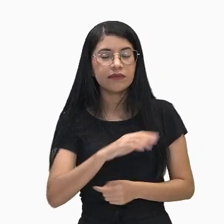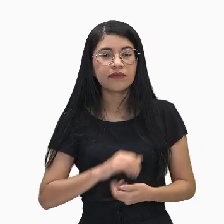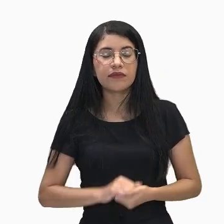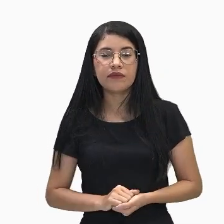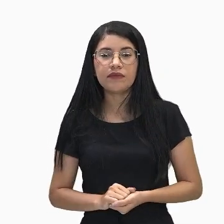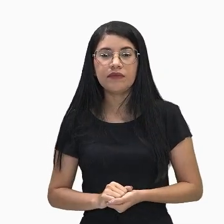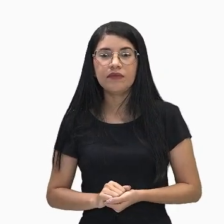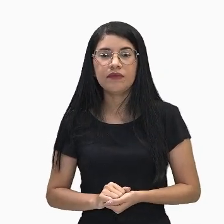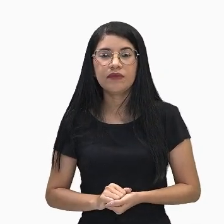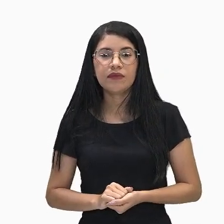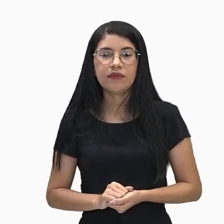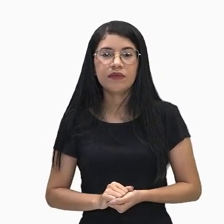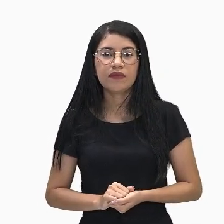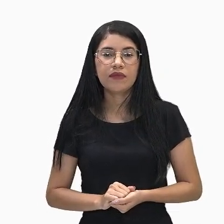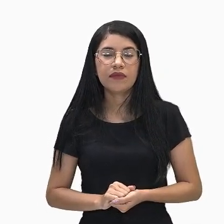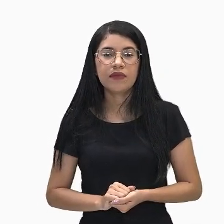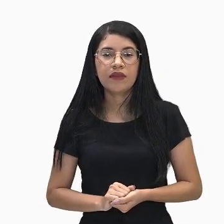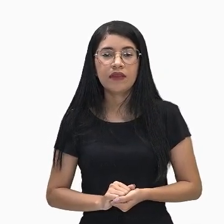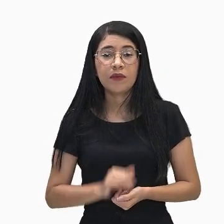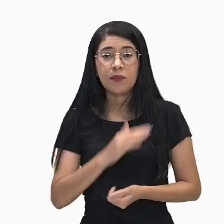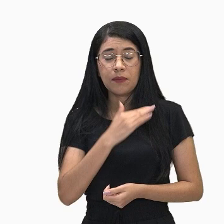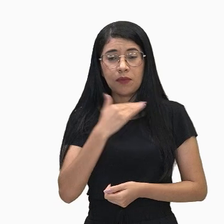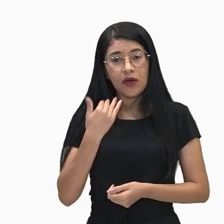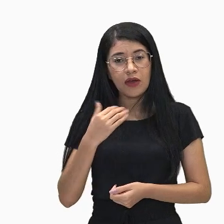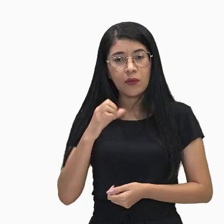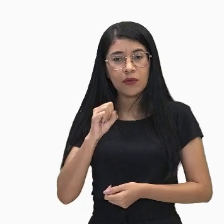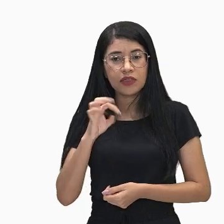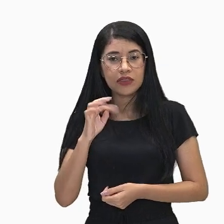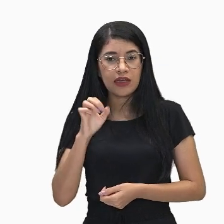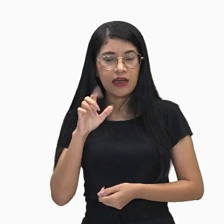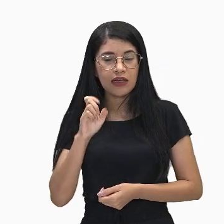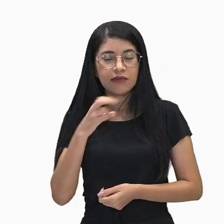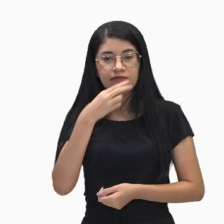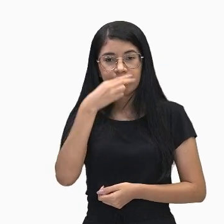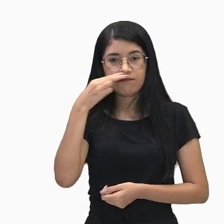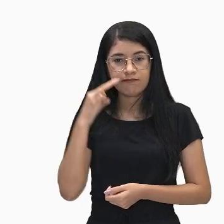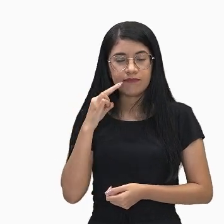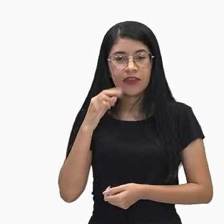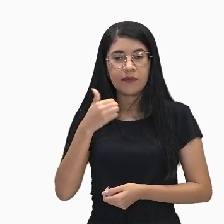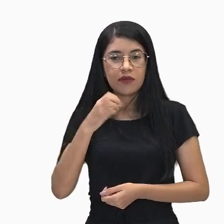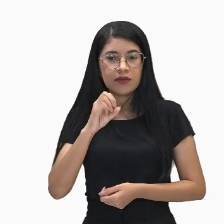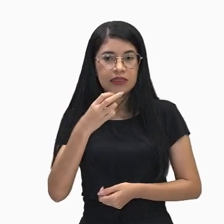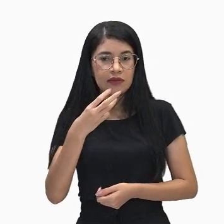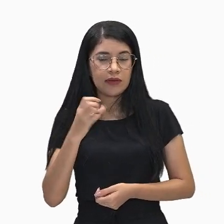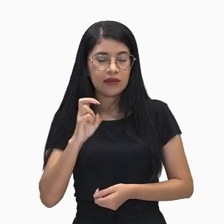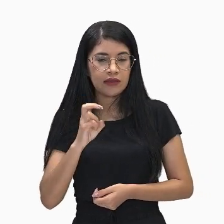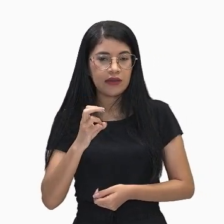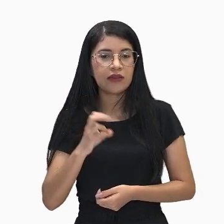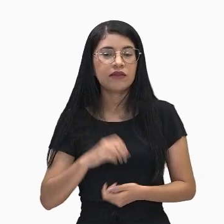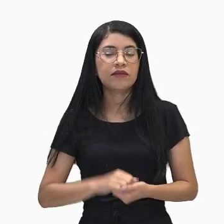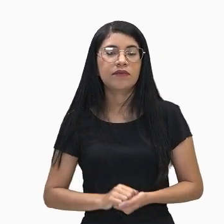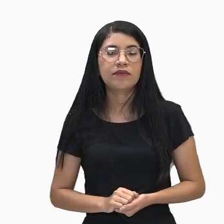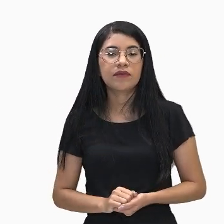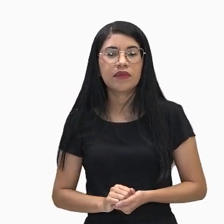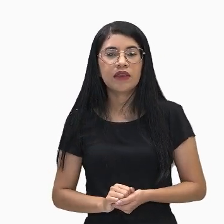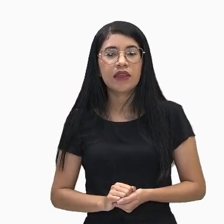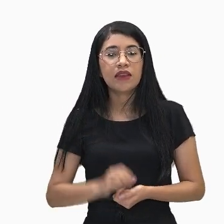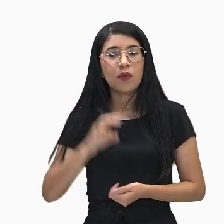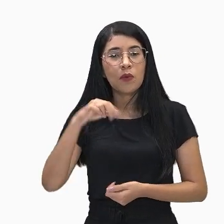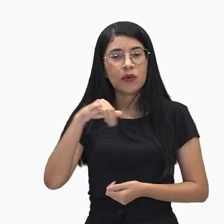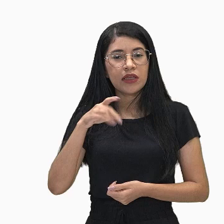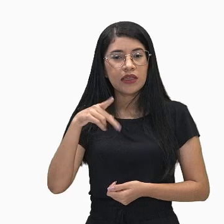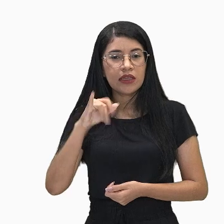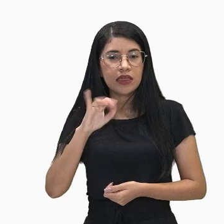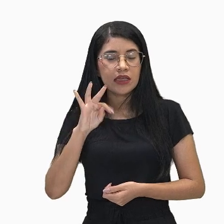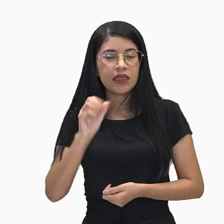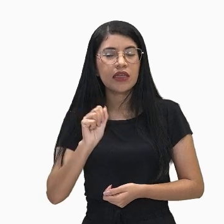Vamos lá. Com a morte de Joseph Stalin, em 1953, Nikita Khrushchev tornou-se o presidente